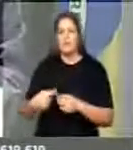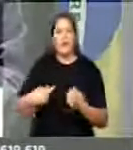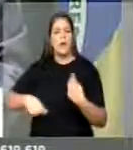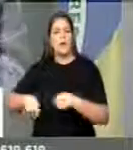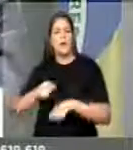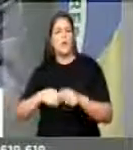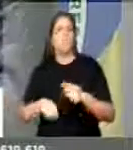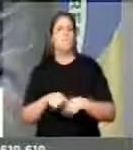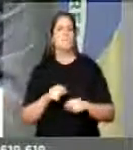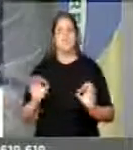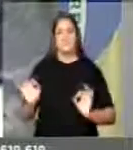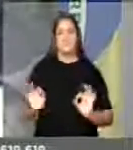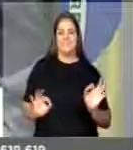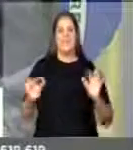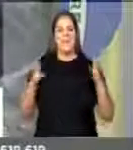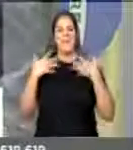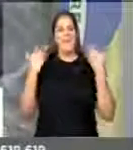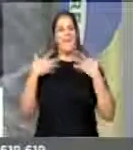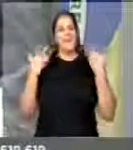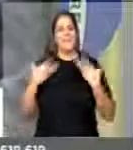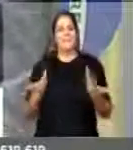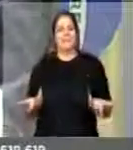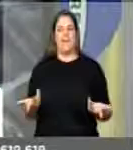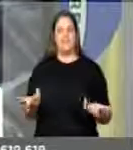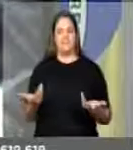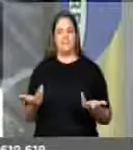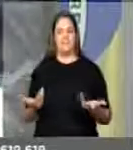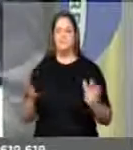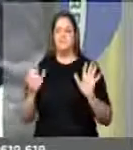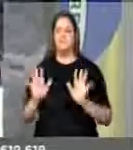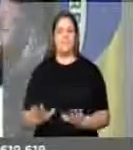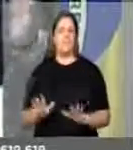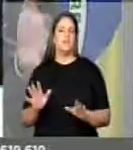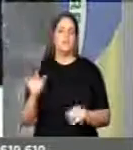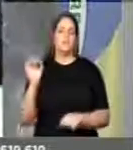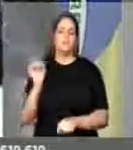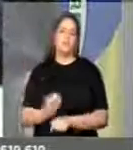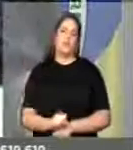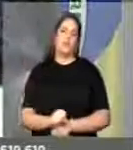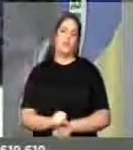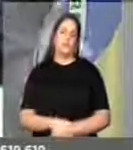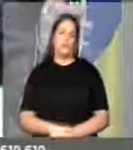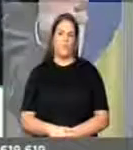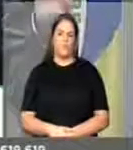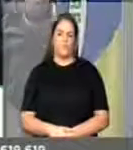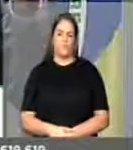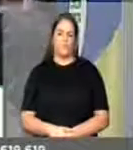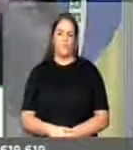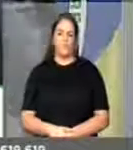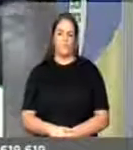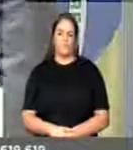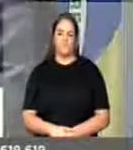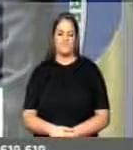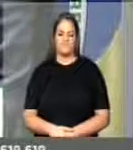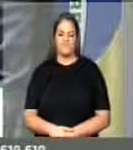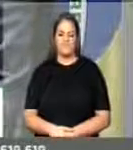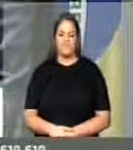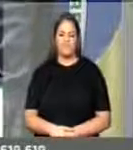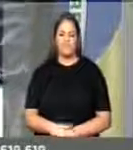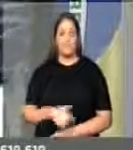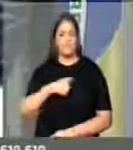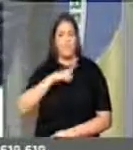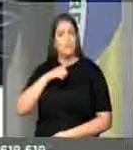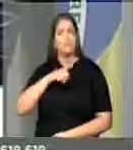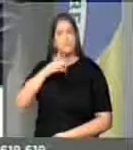se preparou para receber esses investimentos. Resultado, a obra parou, muita gente não pagou sua conta e